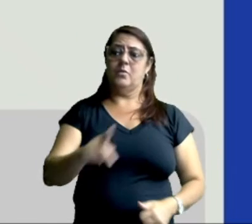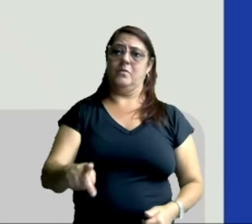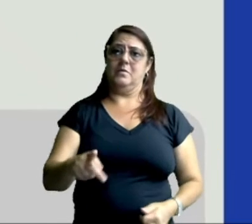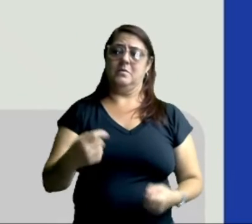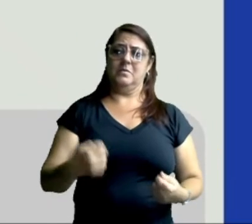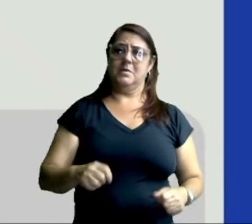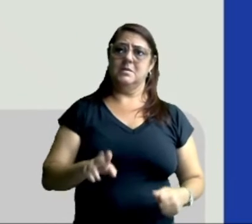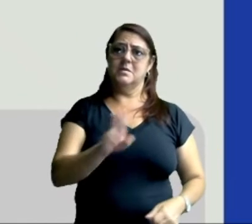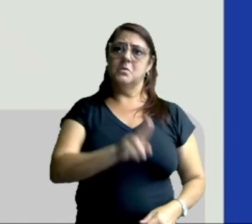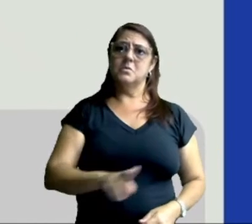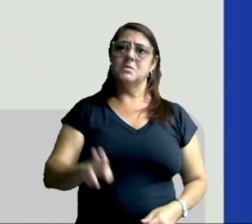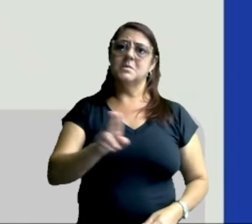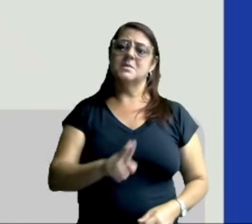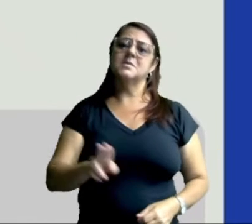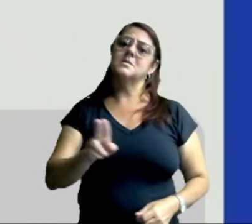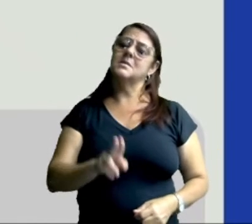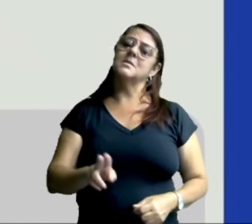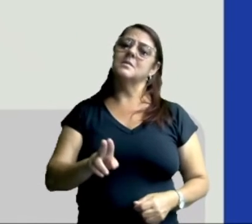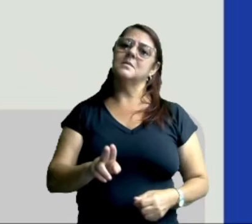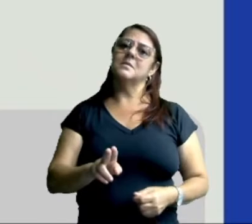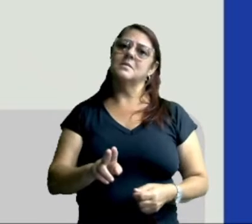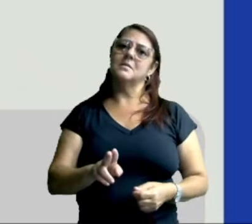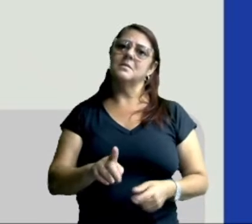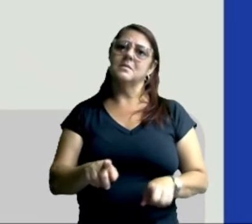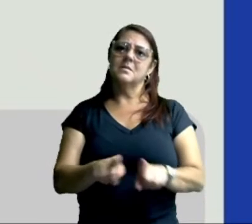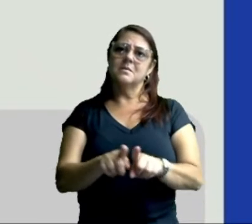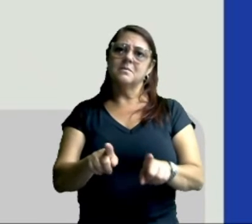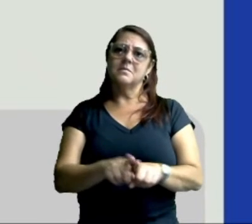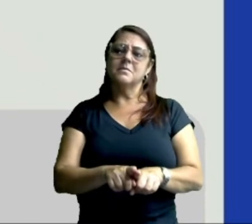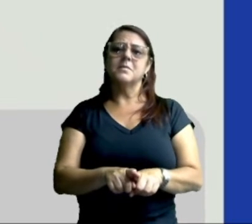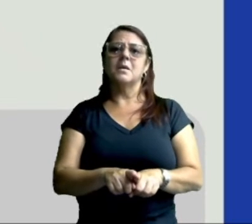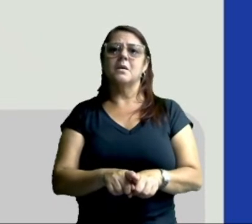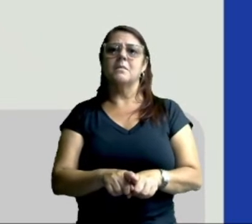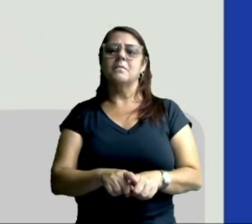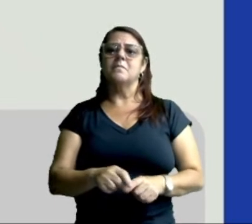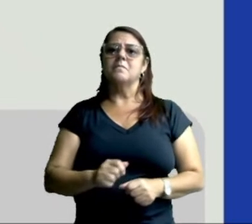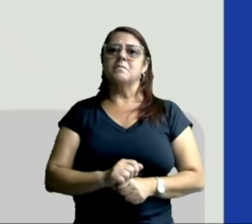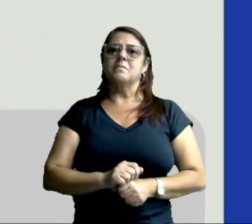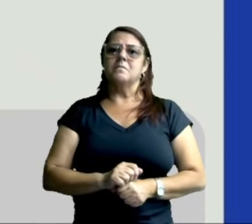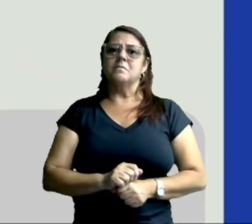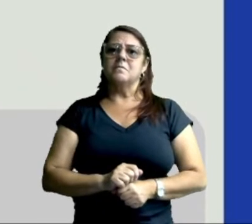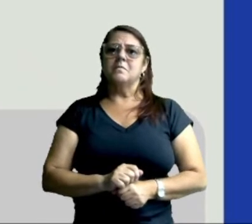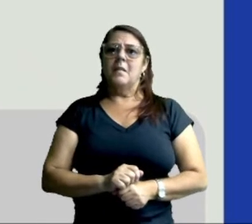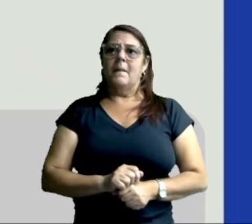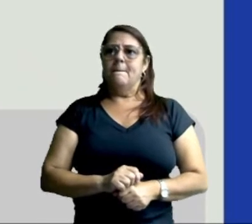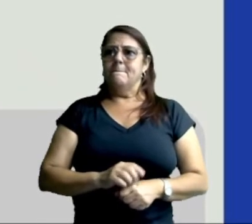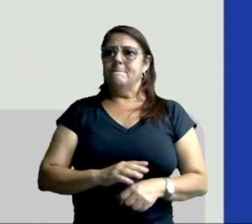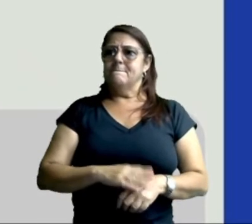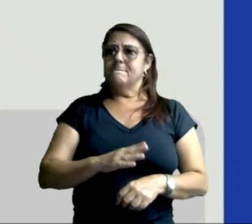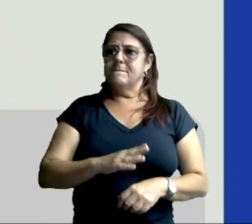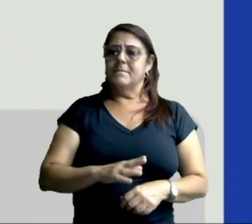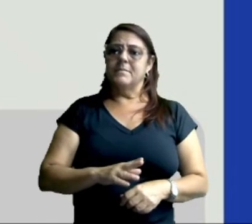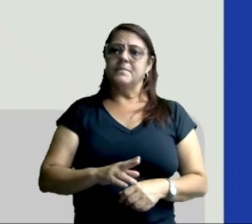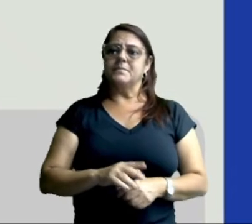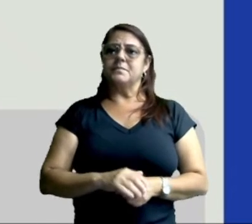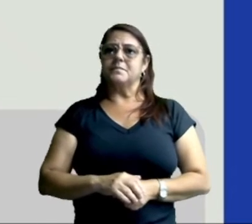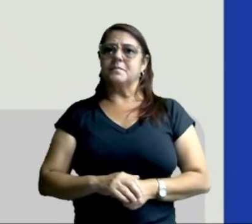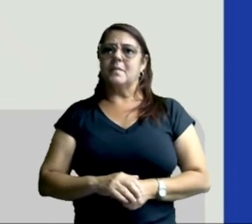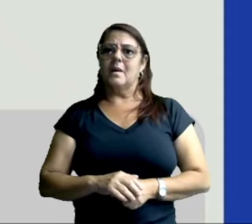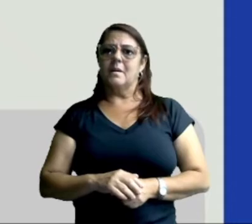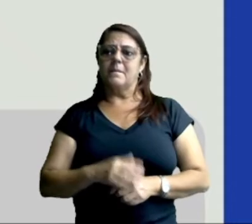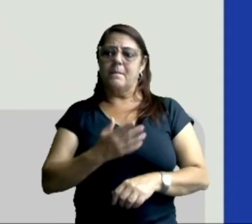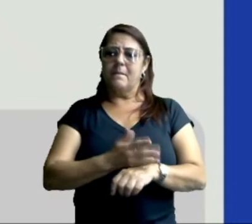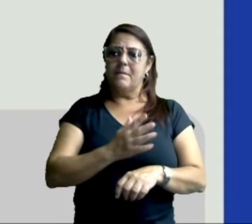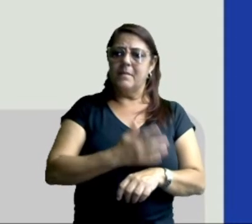se atualizando, né? E utilizando, de fato, esses equipamentos mais atuais dentro da